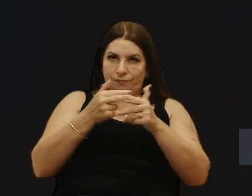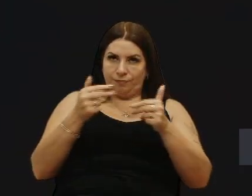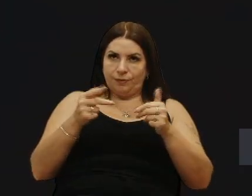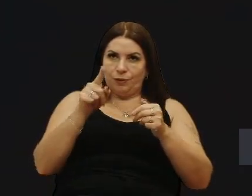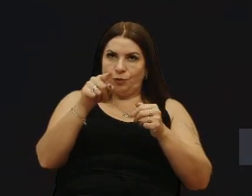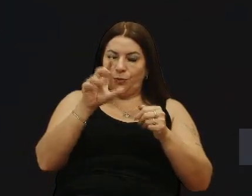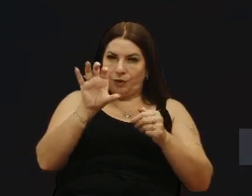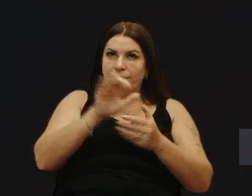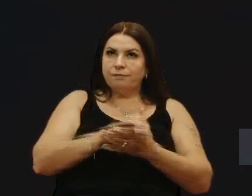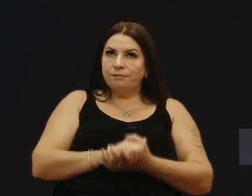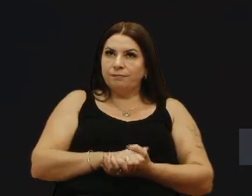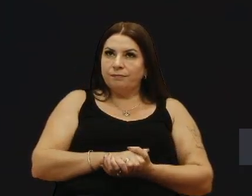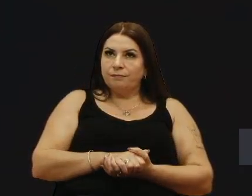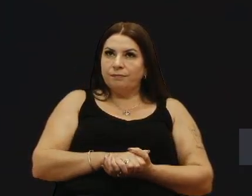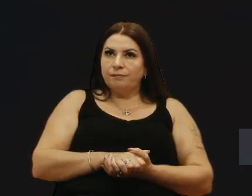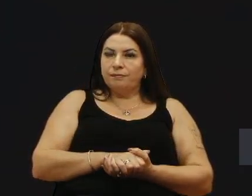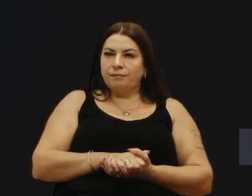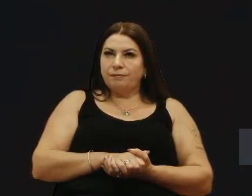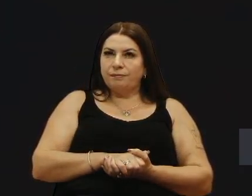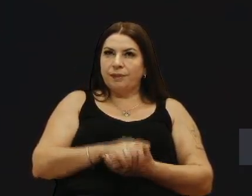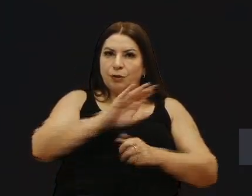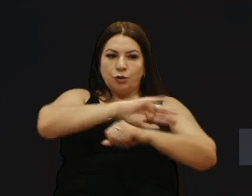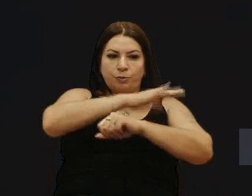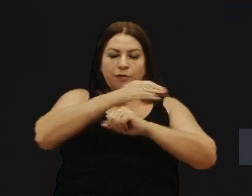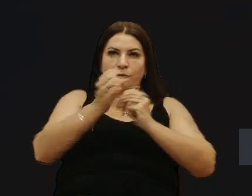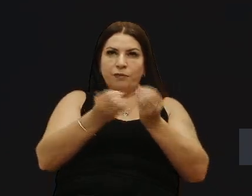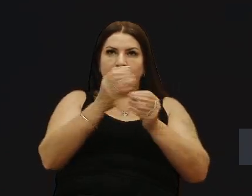é que está aqui, ó, nos pavilhões.